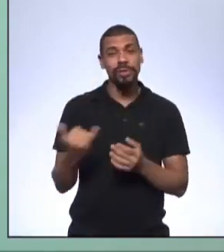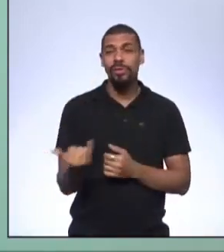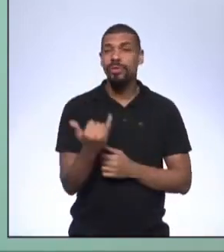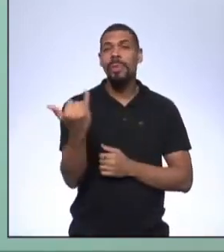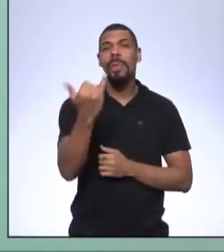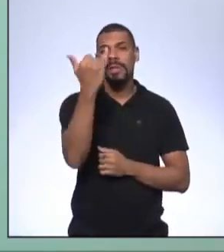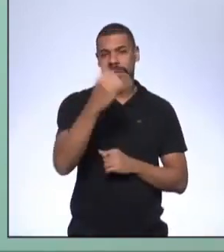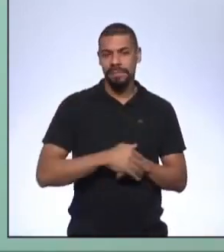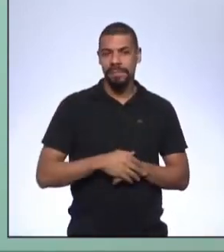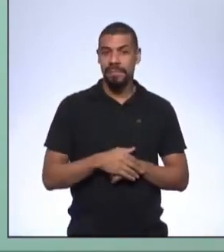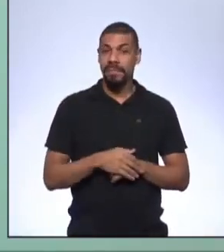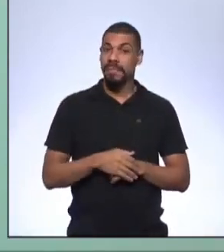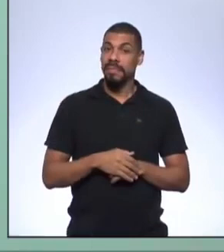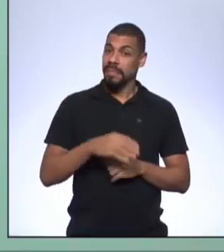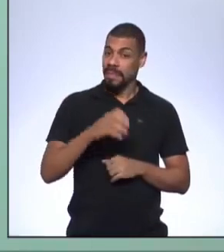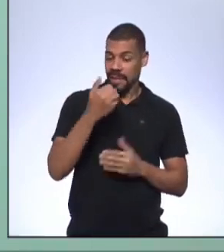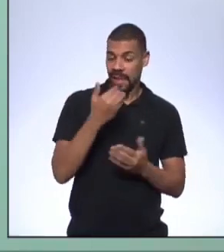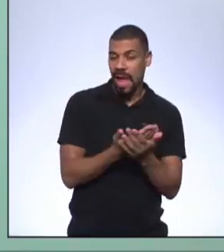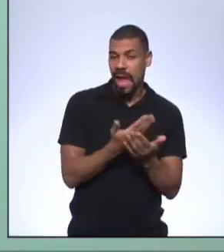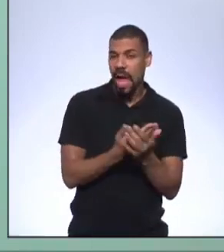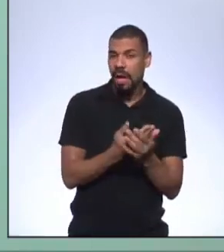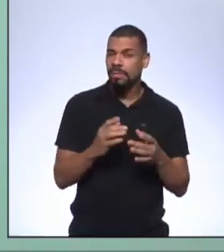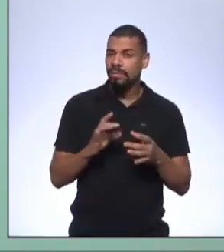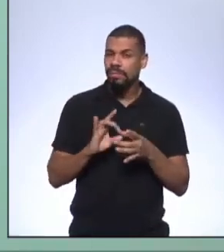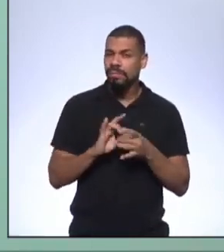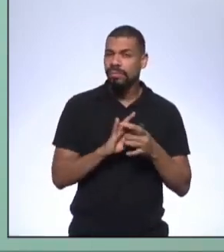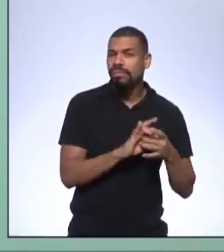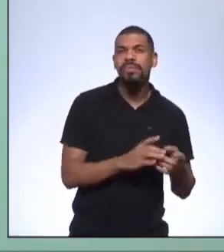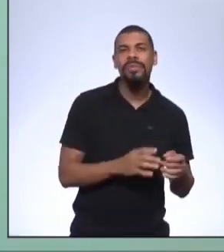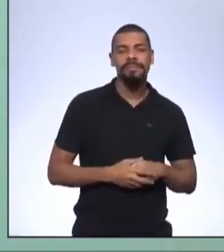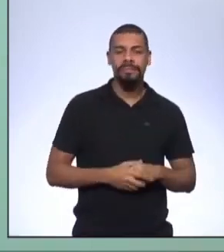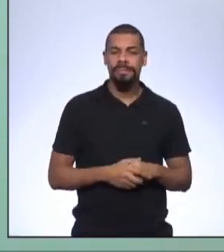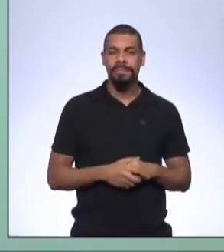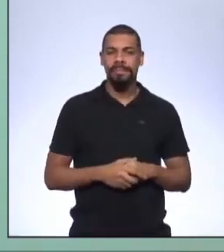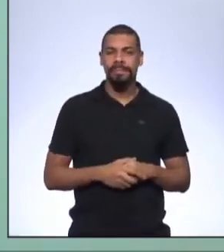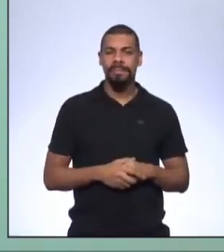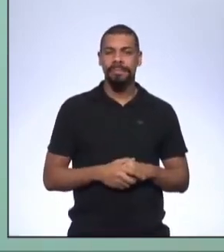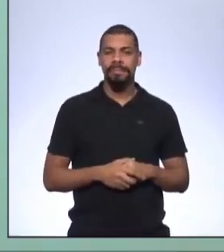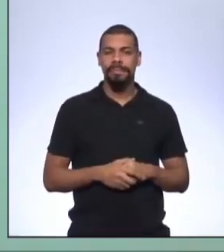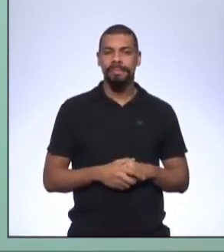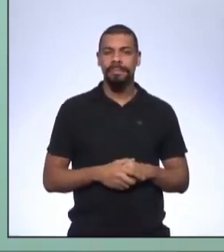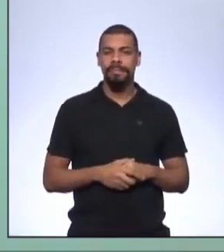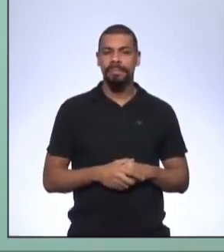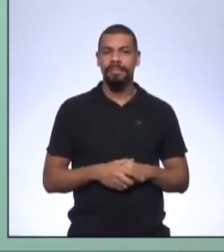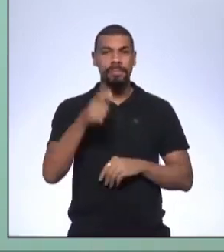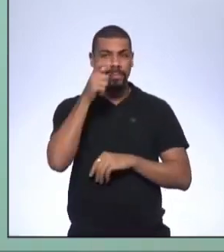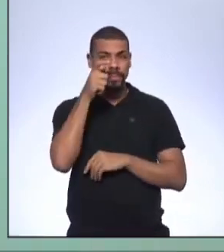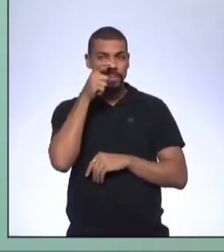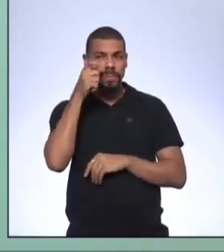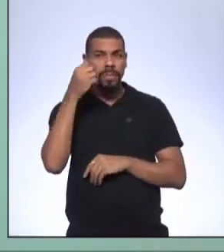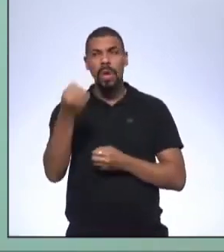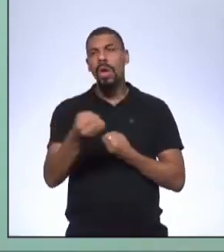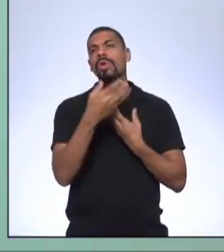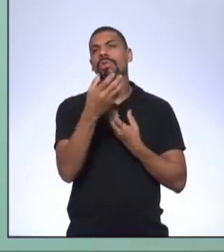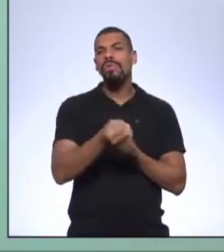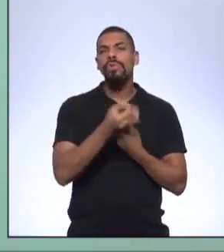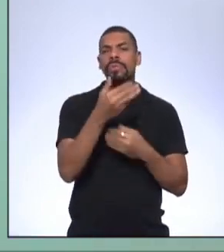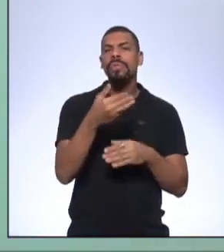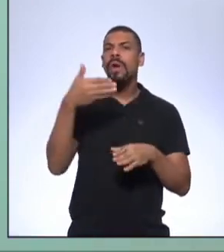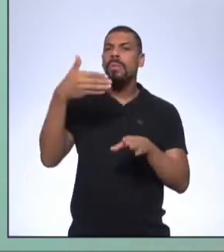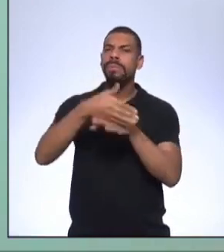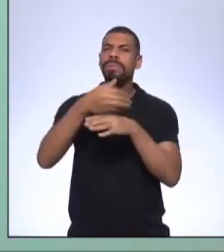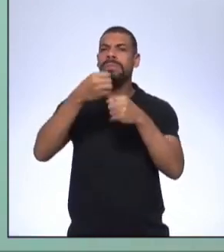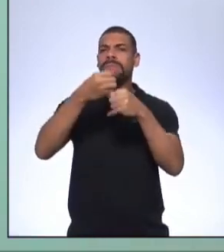para que essa aula ela tenha sentido, para que ela faça sentido. E eu estou aqui acompanhando algumas informações pelo chat, eles